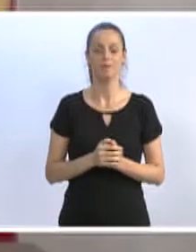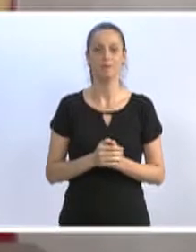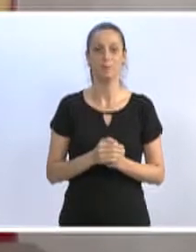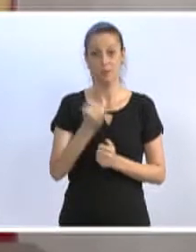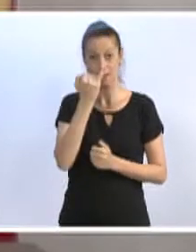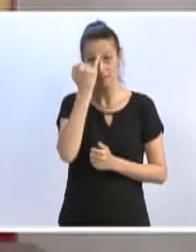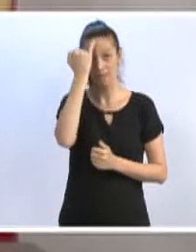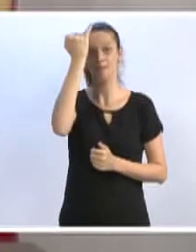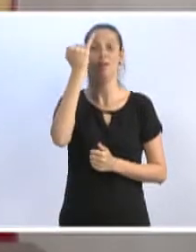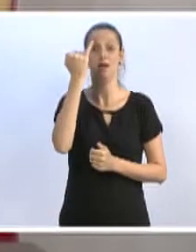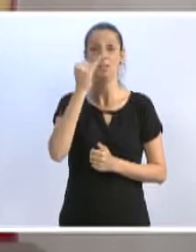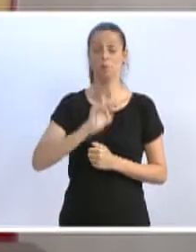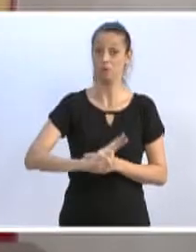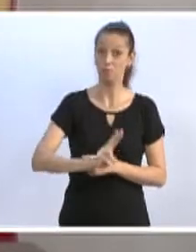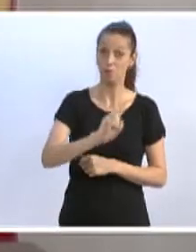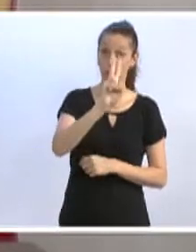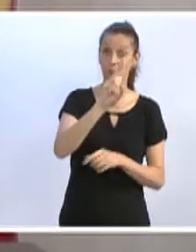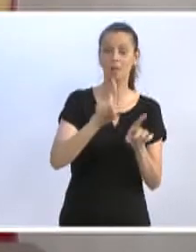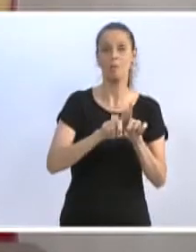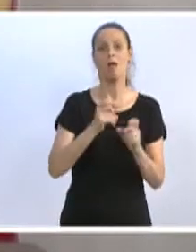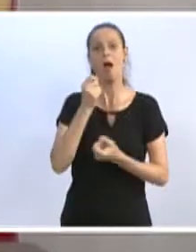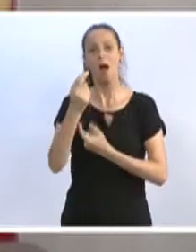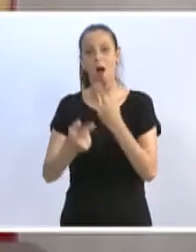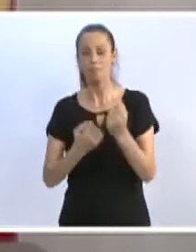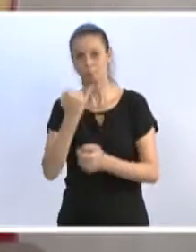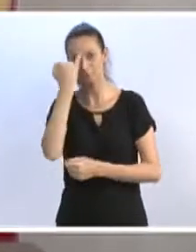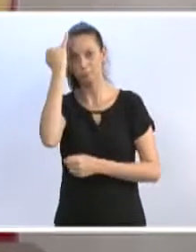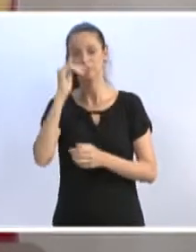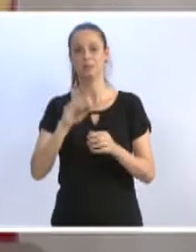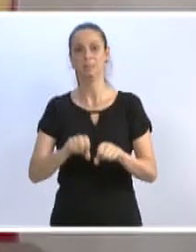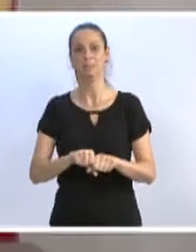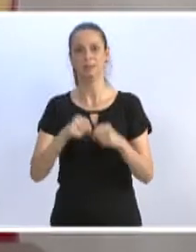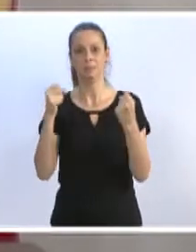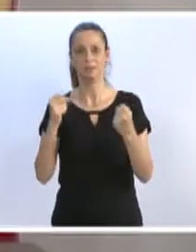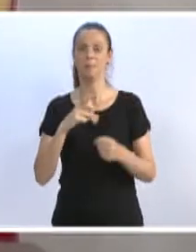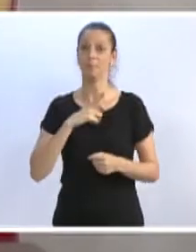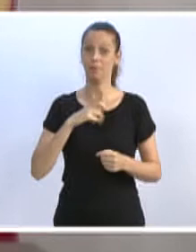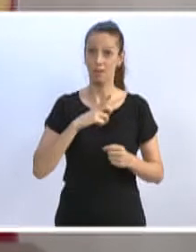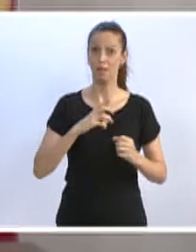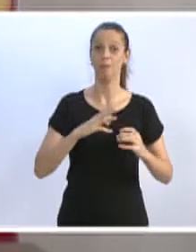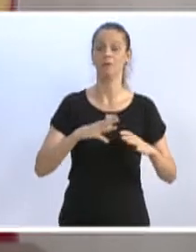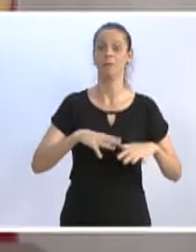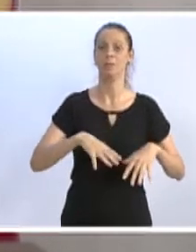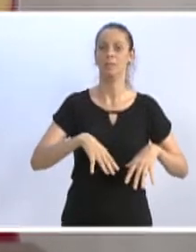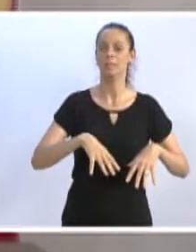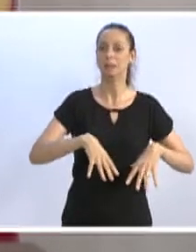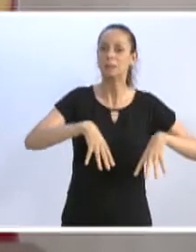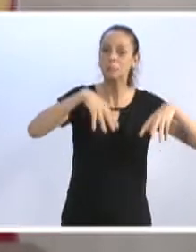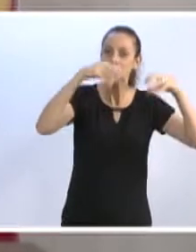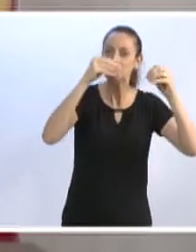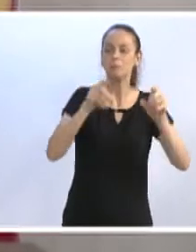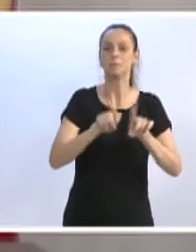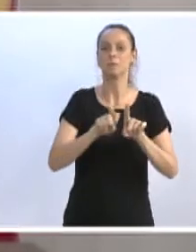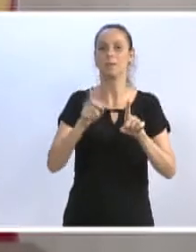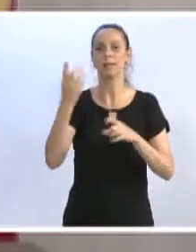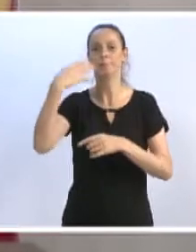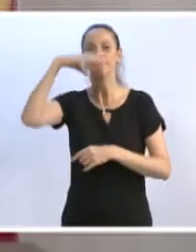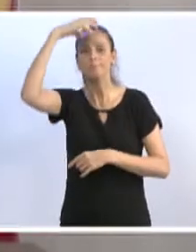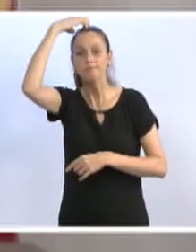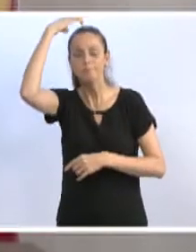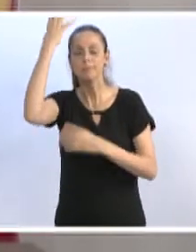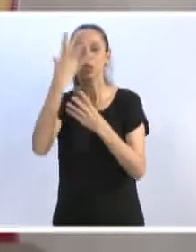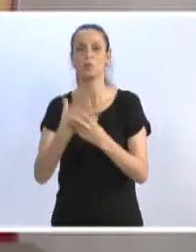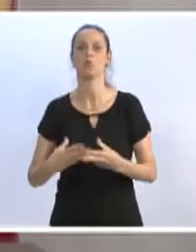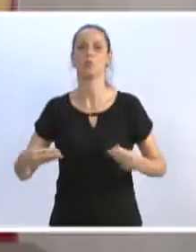ideais foram destruídos. Impérios se levantaram, impérios desapareceram